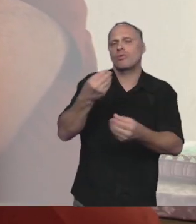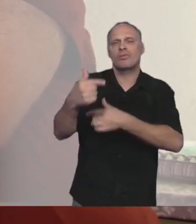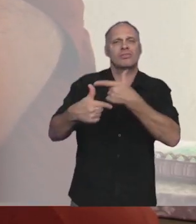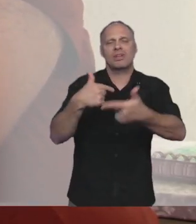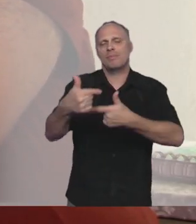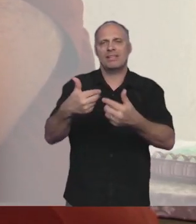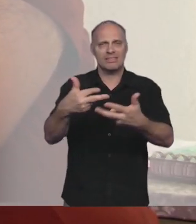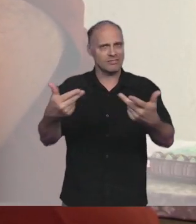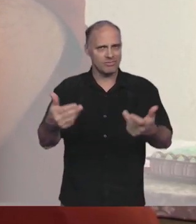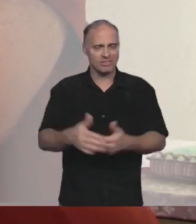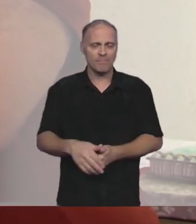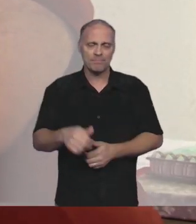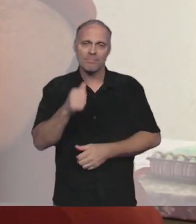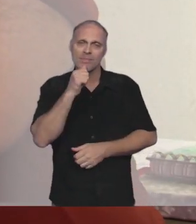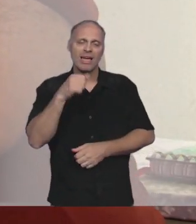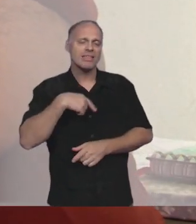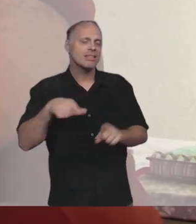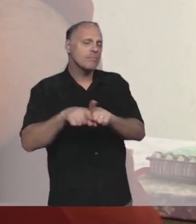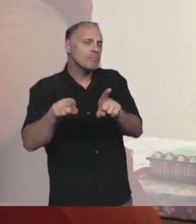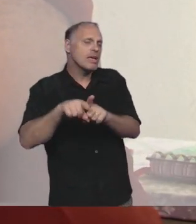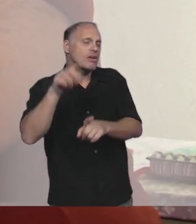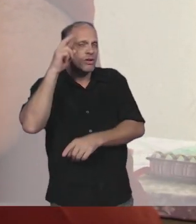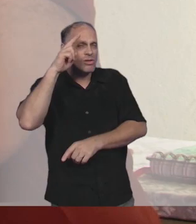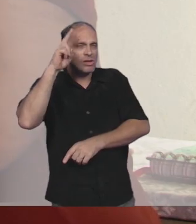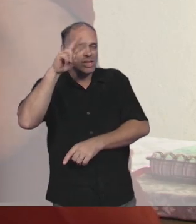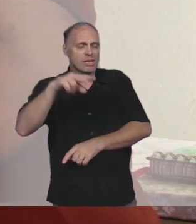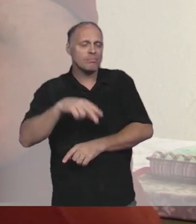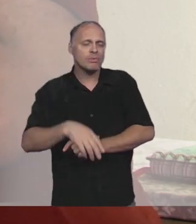uma frase do Leonardo